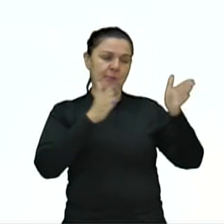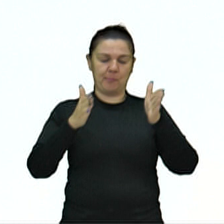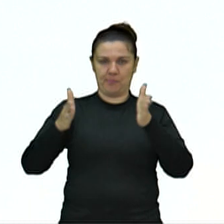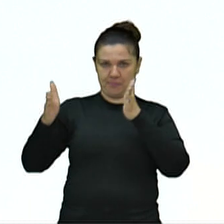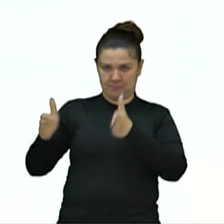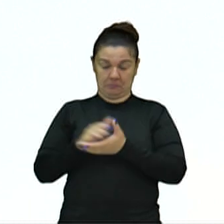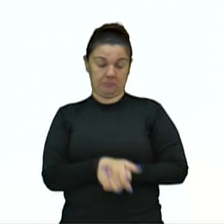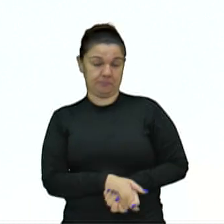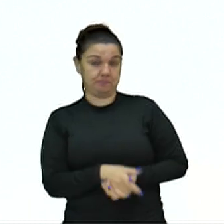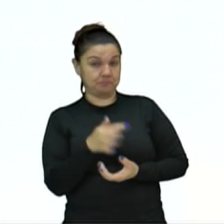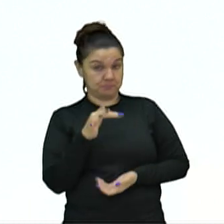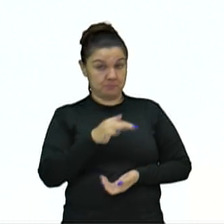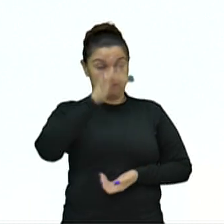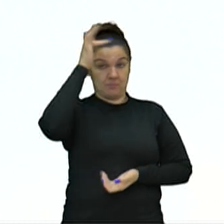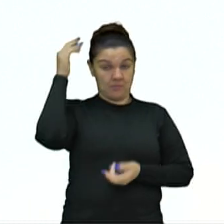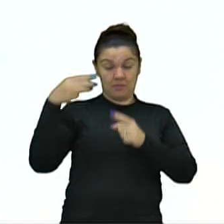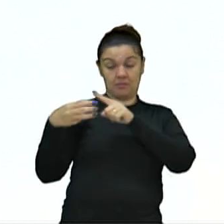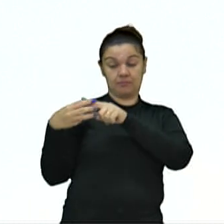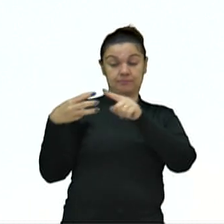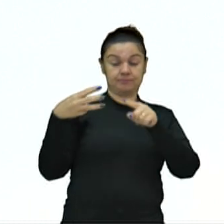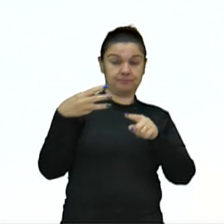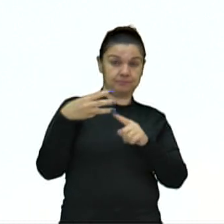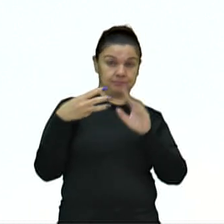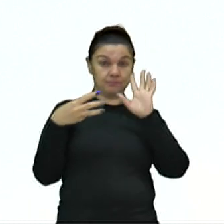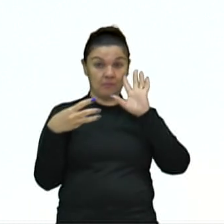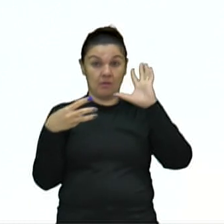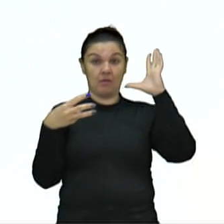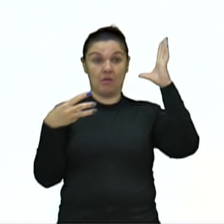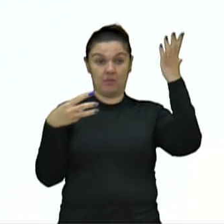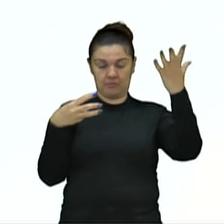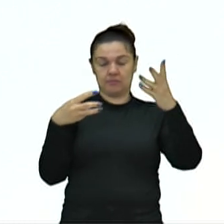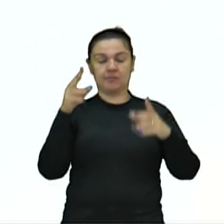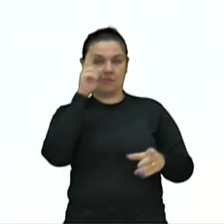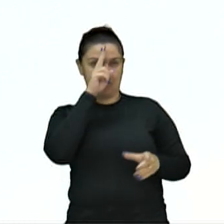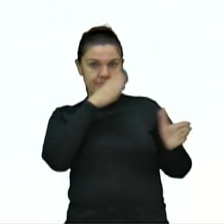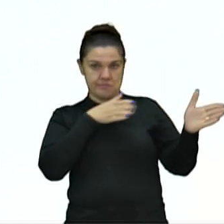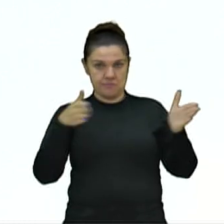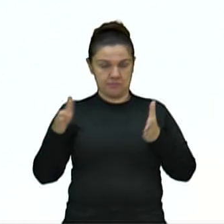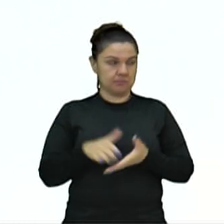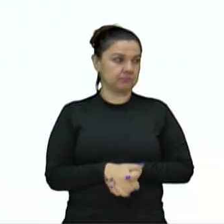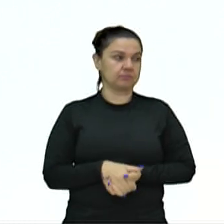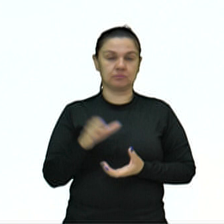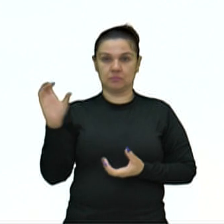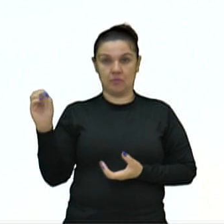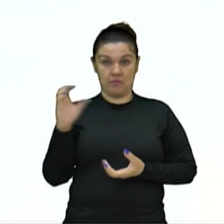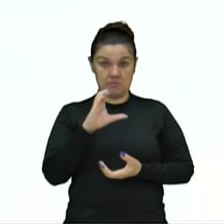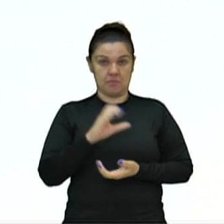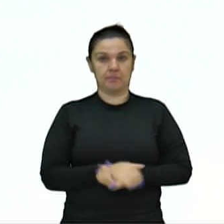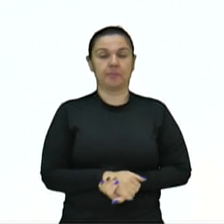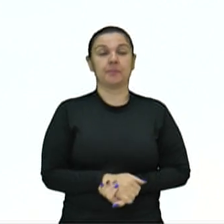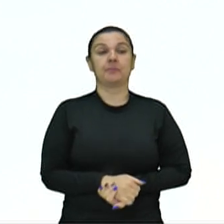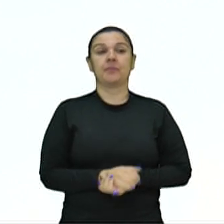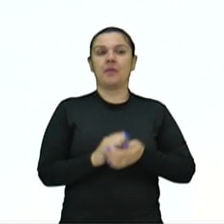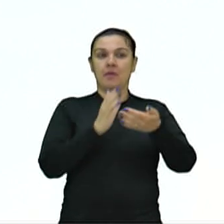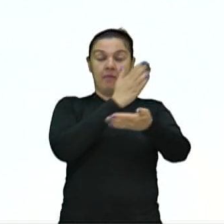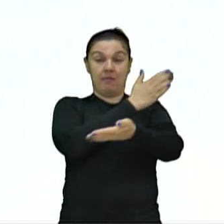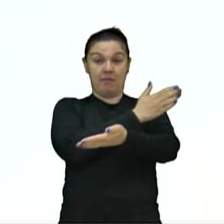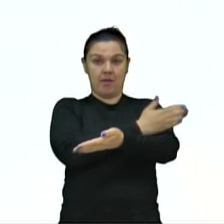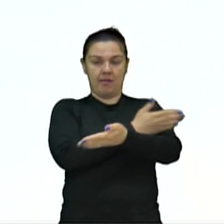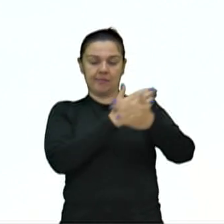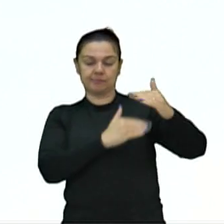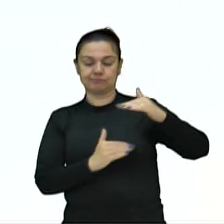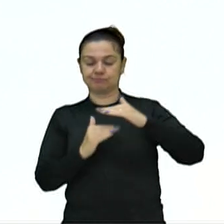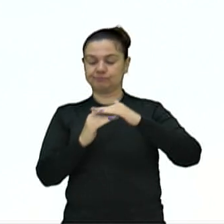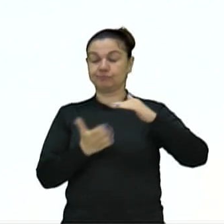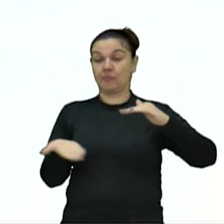distingue 3 epistemas que se sucederam na história ocidental. Durante a Idade Média até a Renascença,